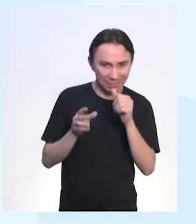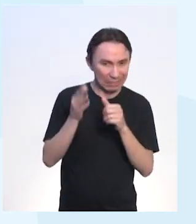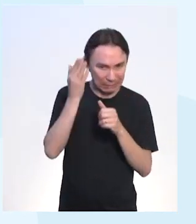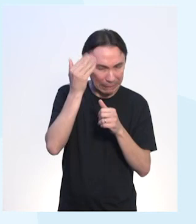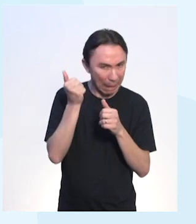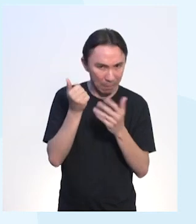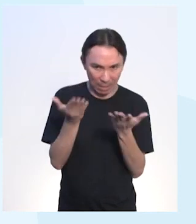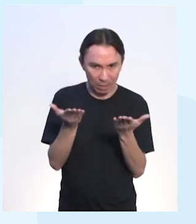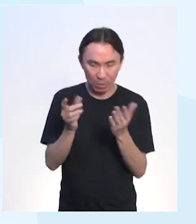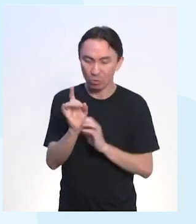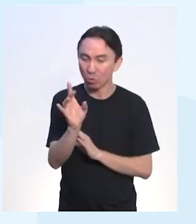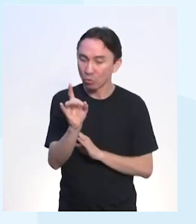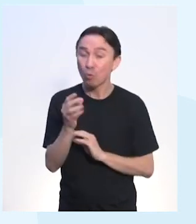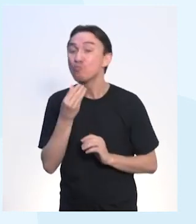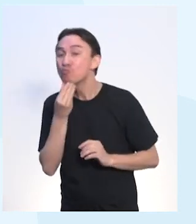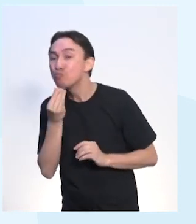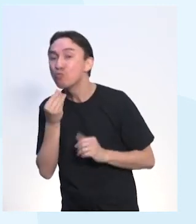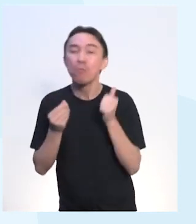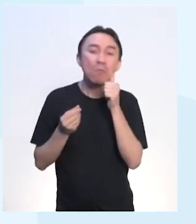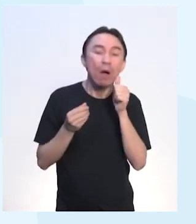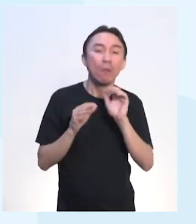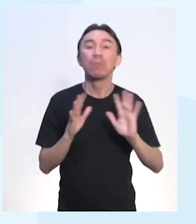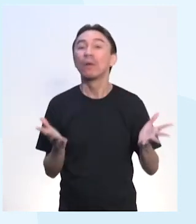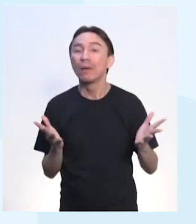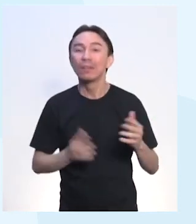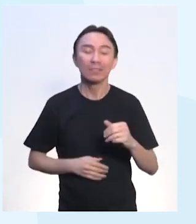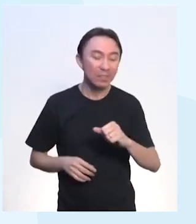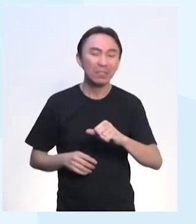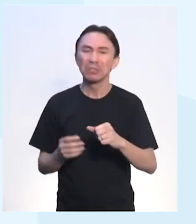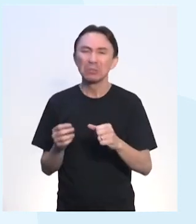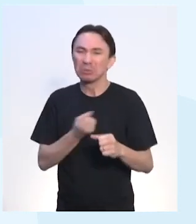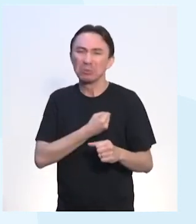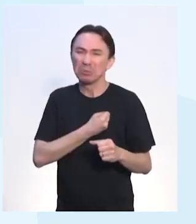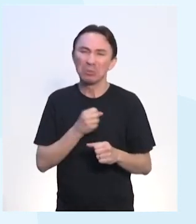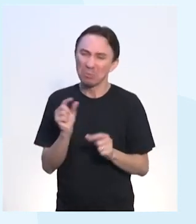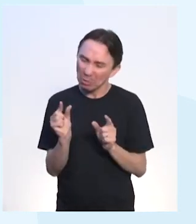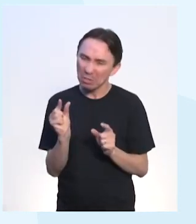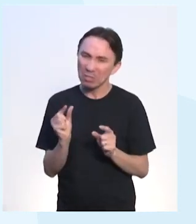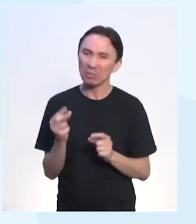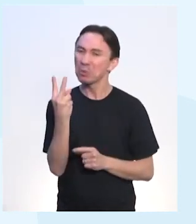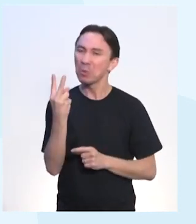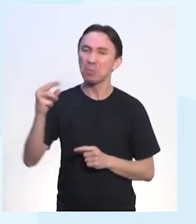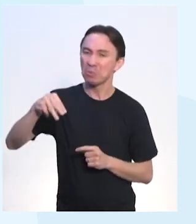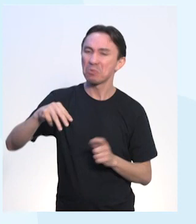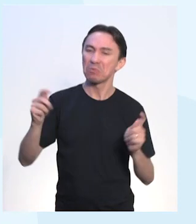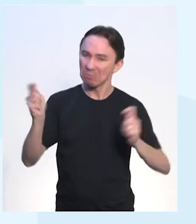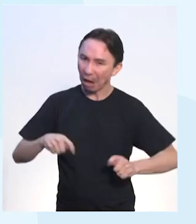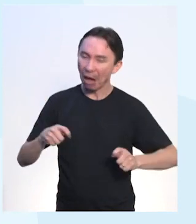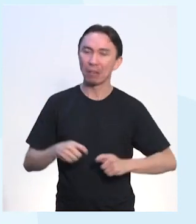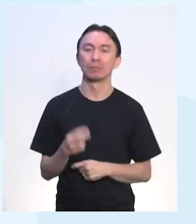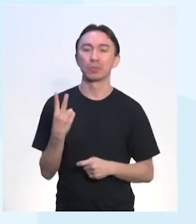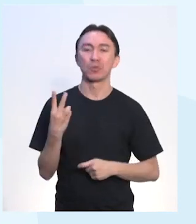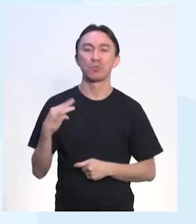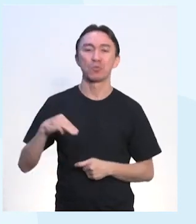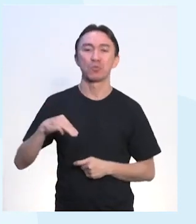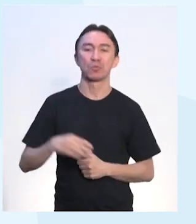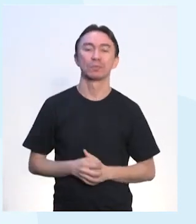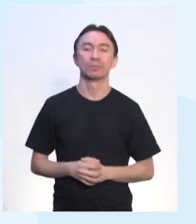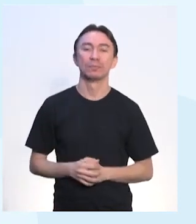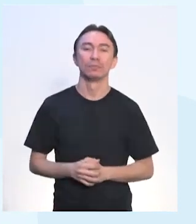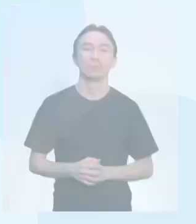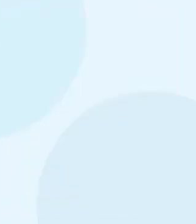Professora Roberta, quanto tempo para essa atividade? Como os números são menores, 2 minutos. Voltamos em 2 minutos.